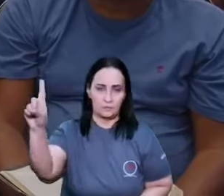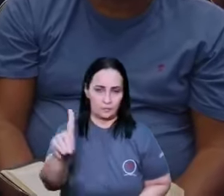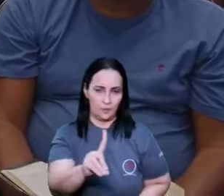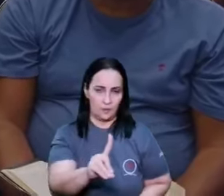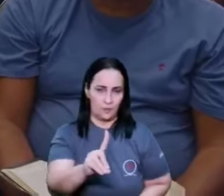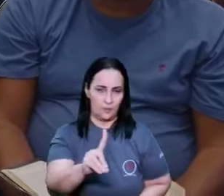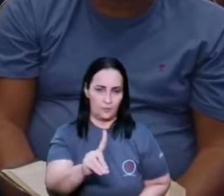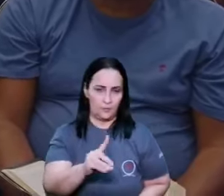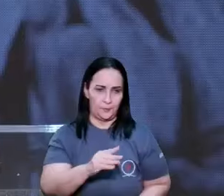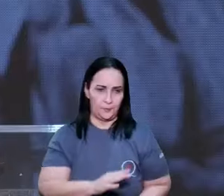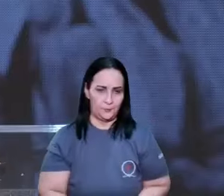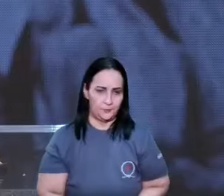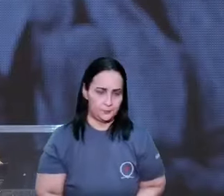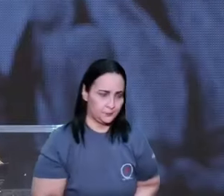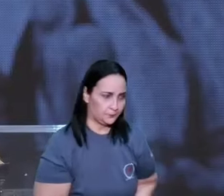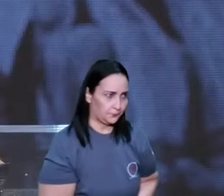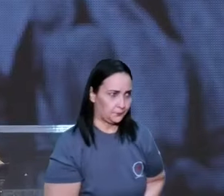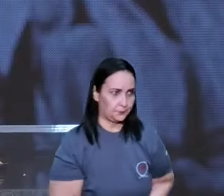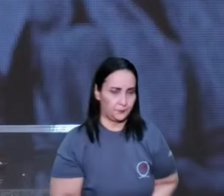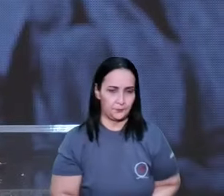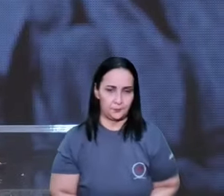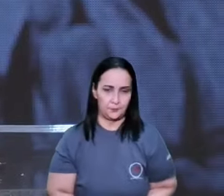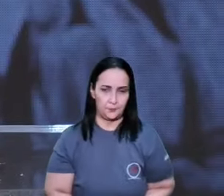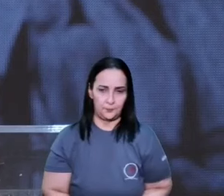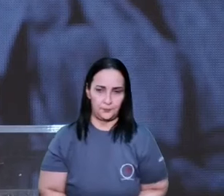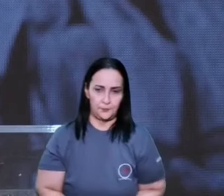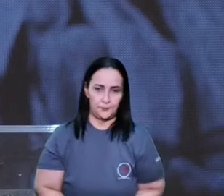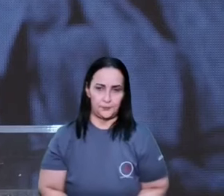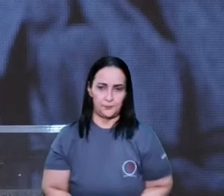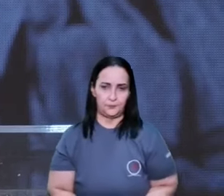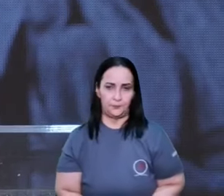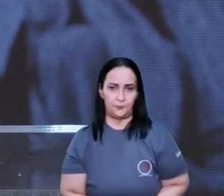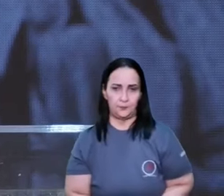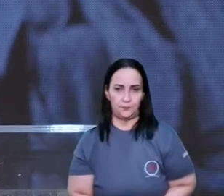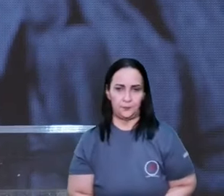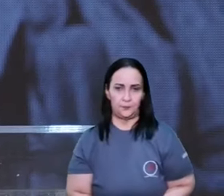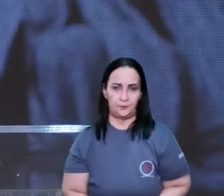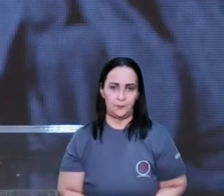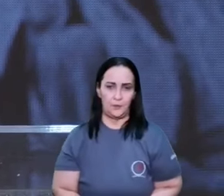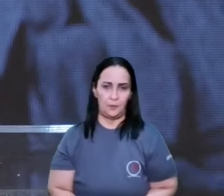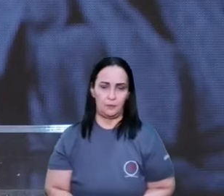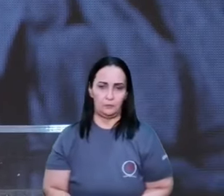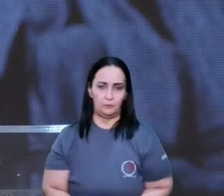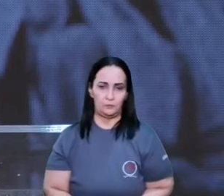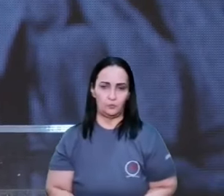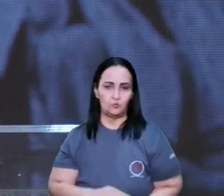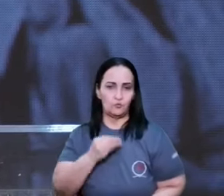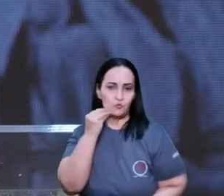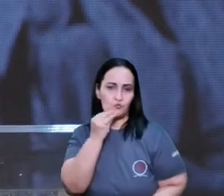oportunidade de desfrutar da sua preciosa presença